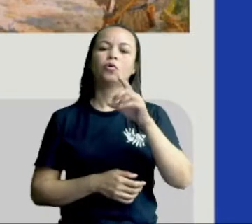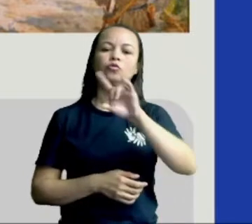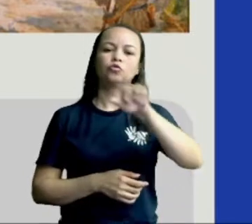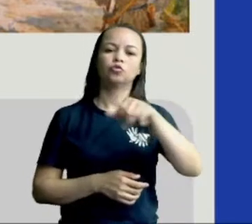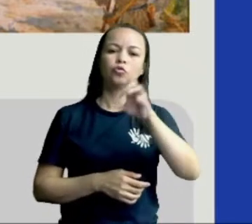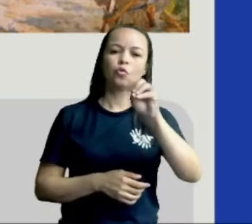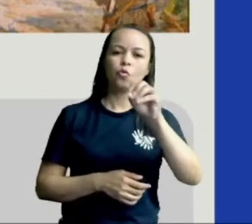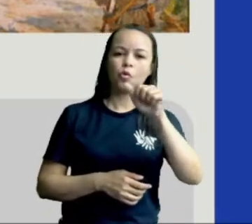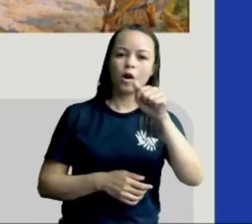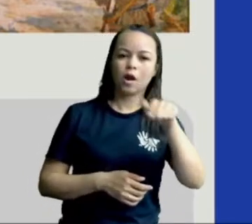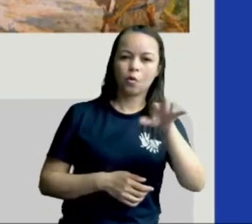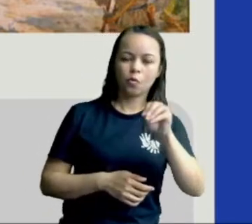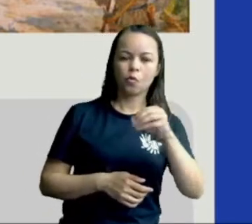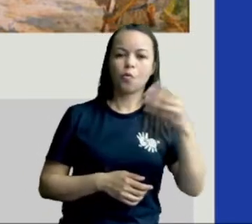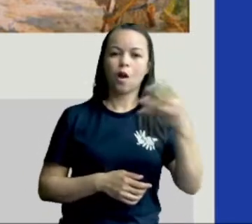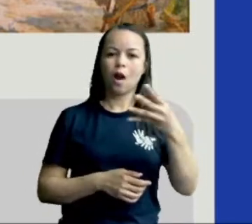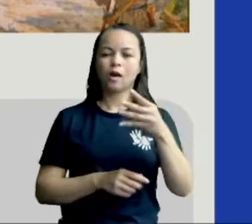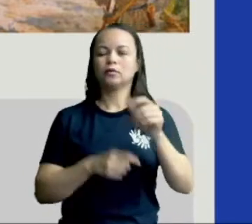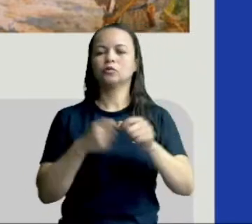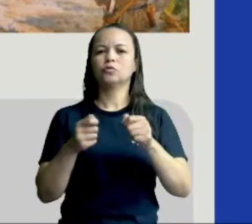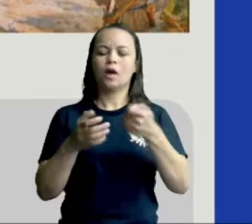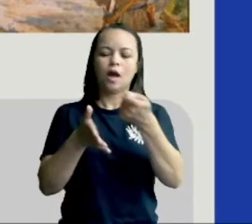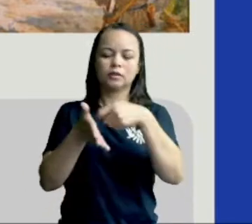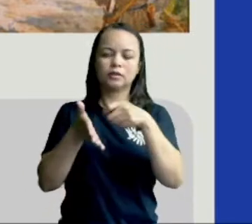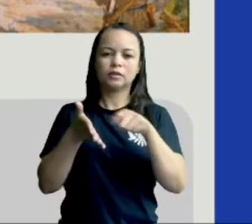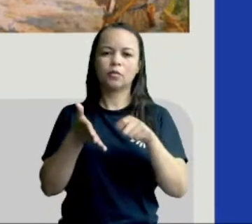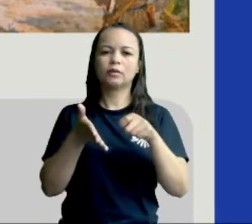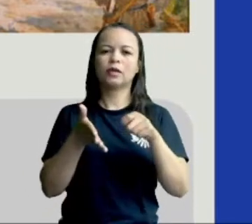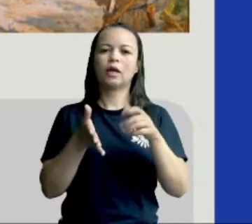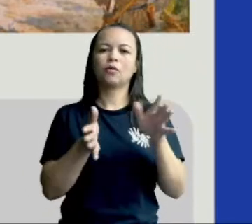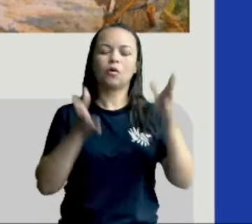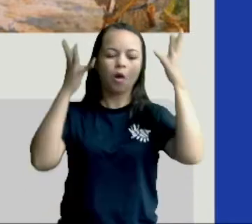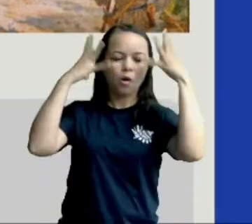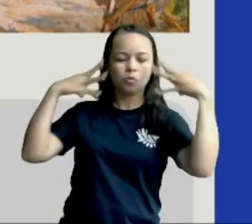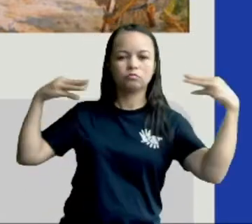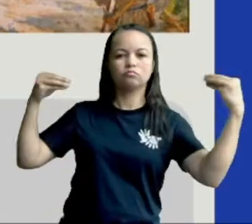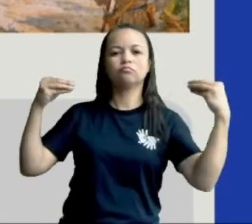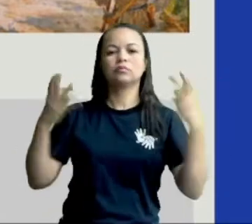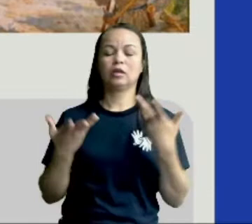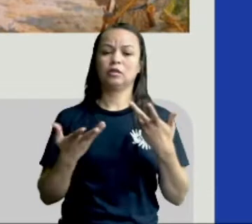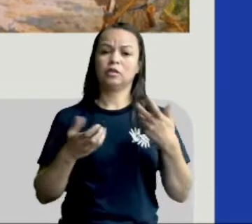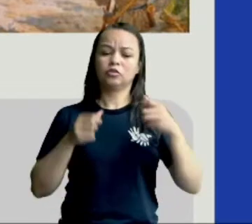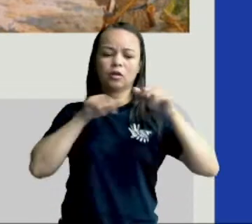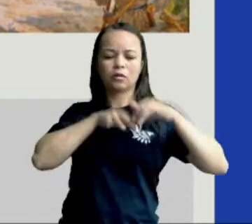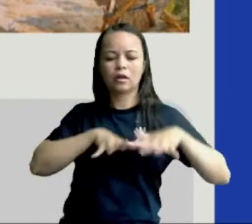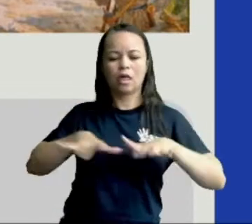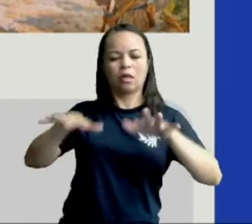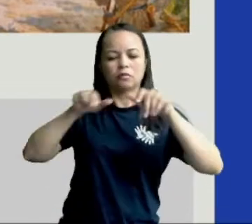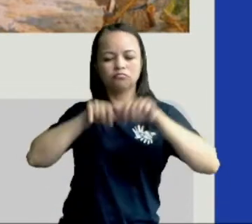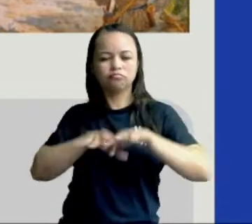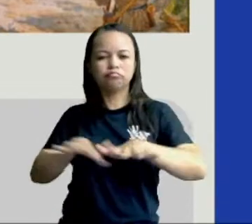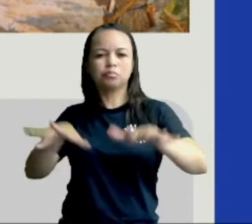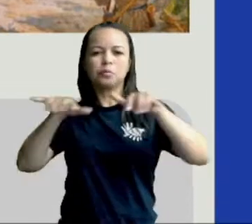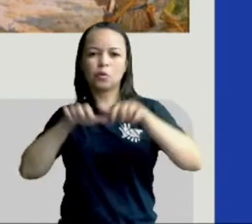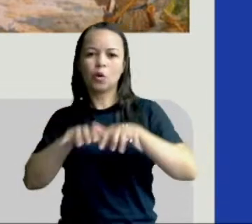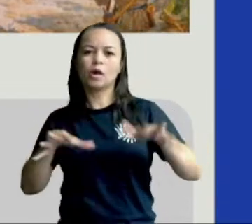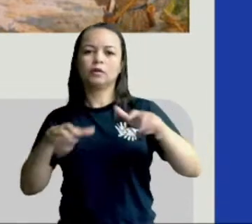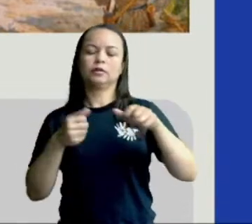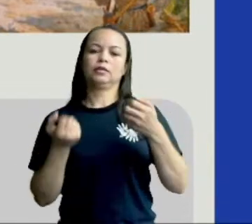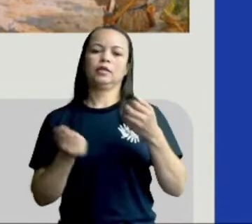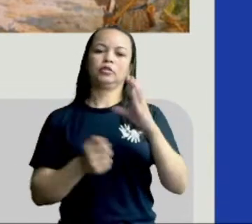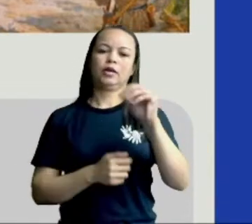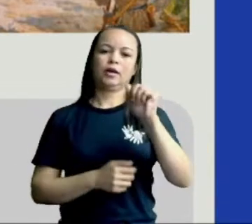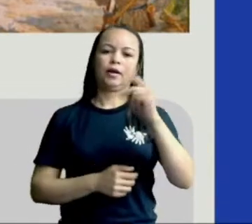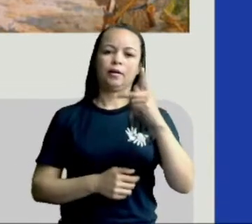uma trégua com os holandeses, deixando que eles continuassem explorando as capitanias, já conquistadas